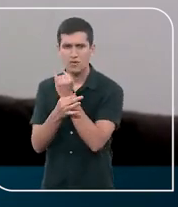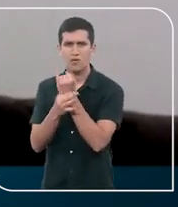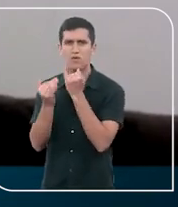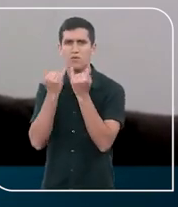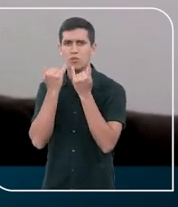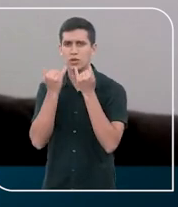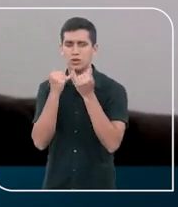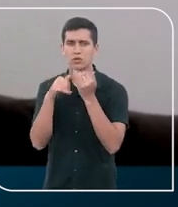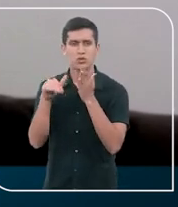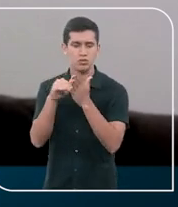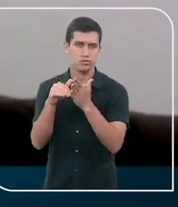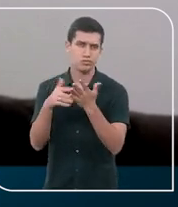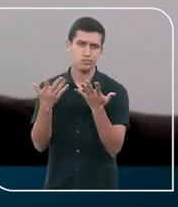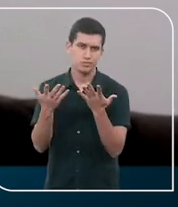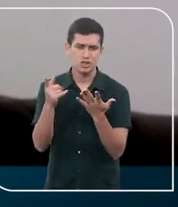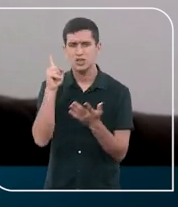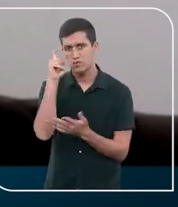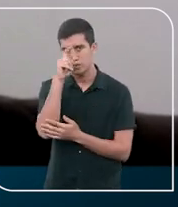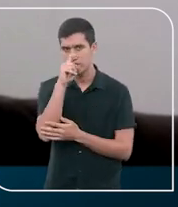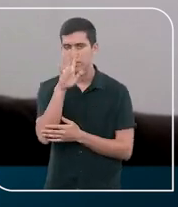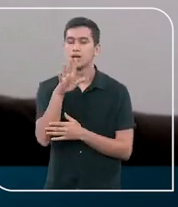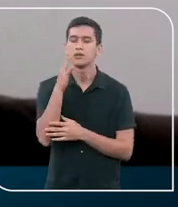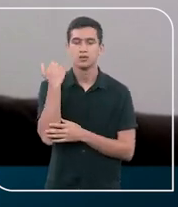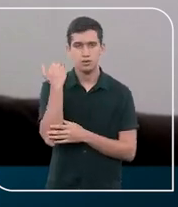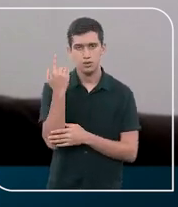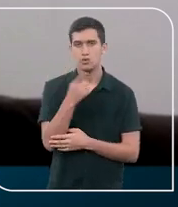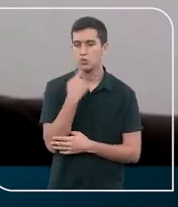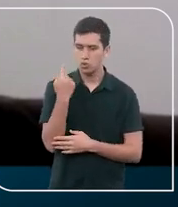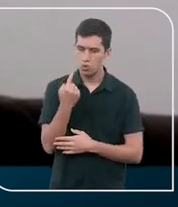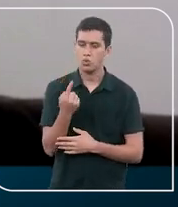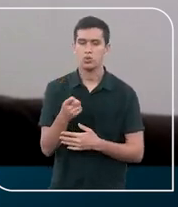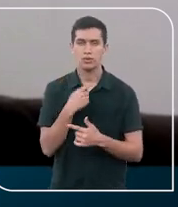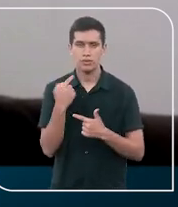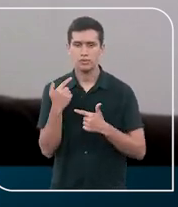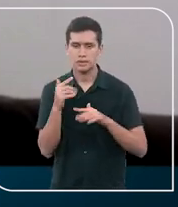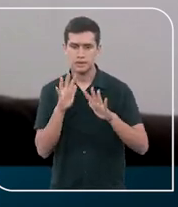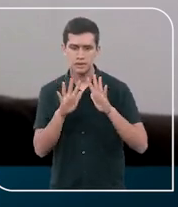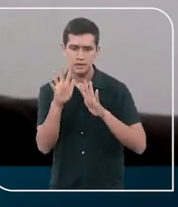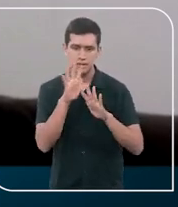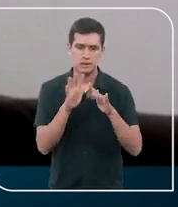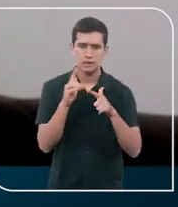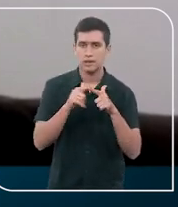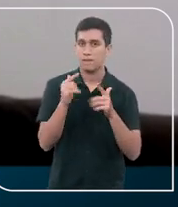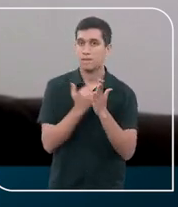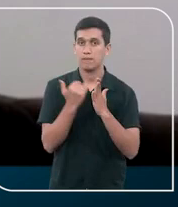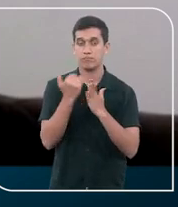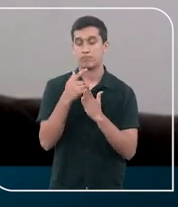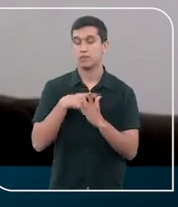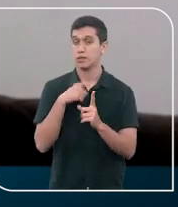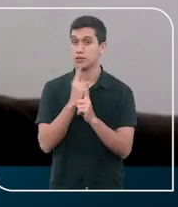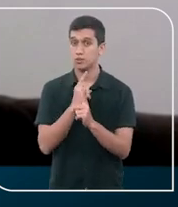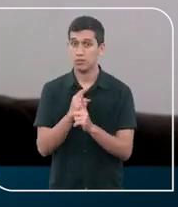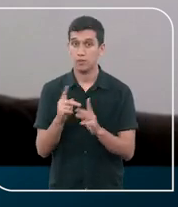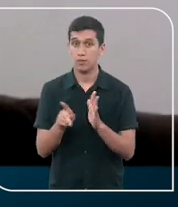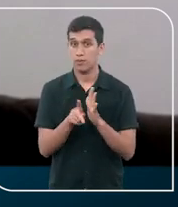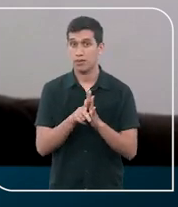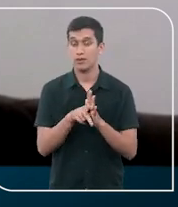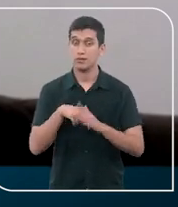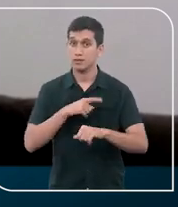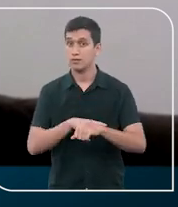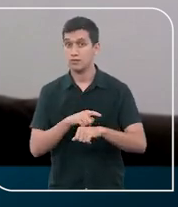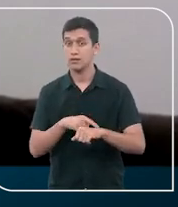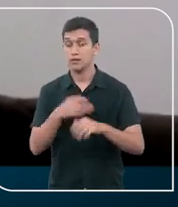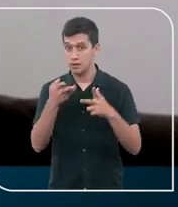toda cautela, Fátima, então, os problemas que a gente tem hoje, o que mais temos, né, de demandas relacionadas ao tempo, a esse